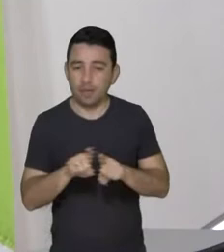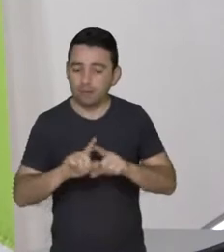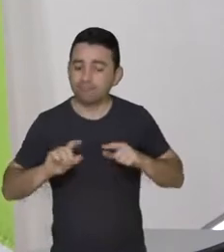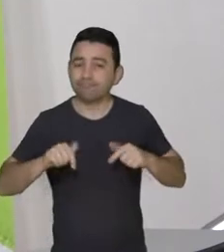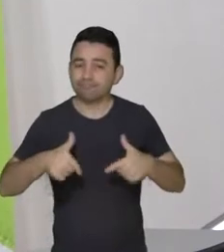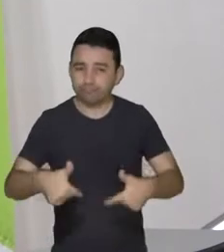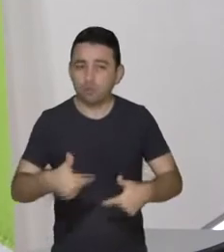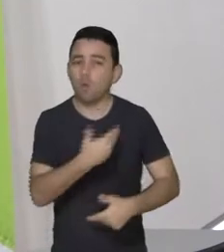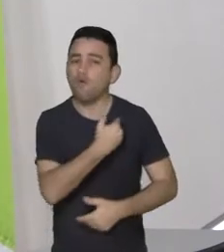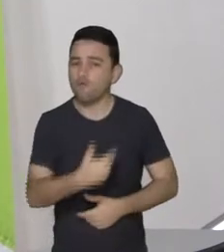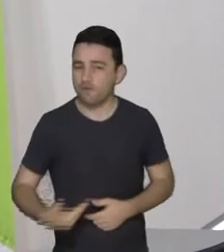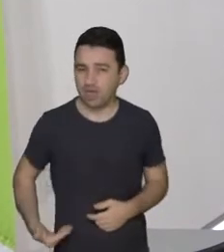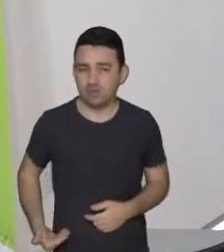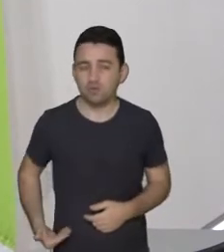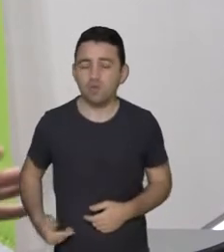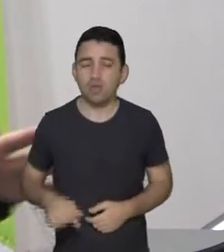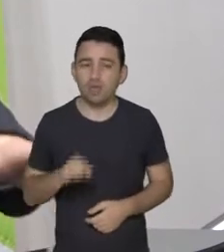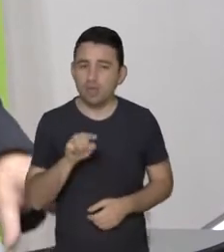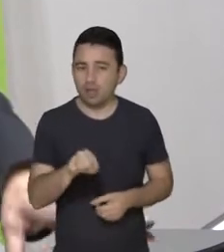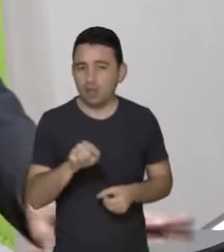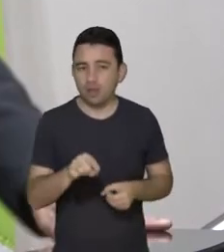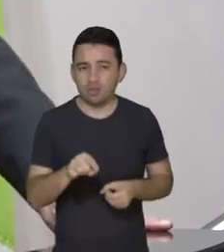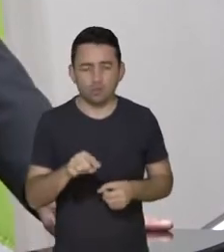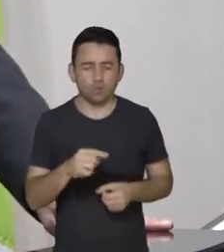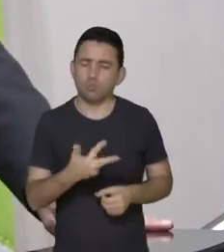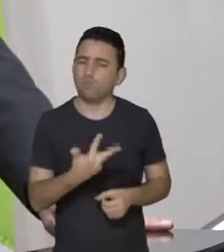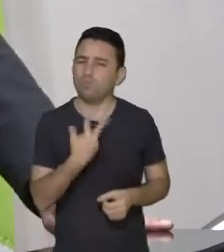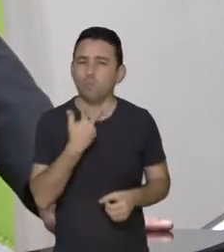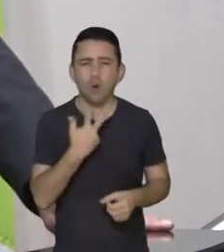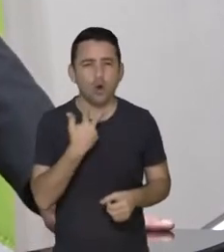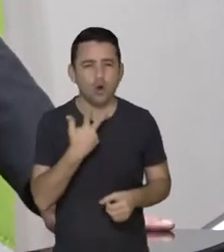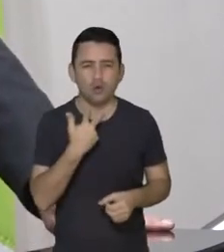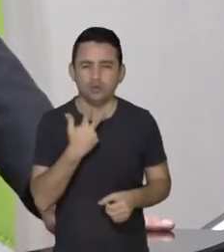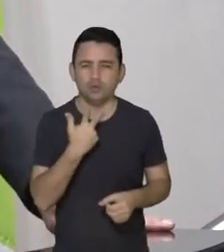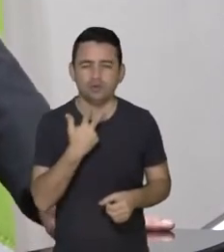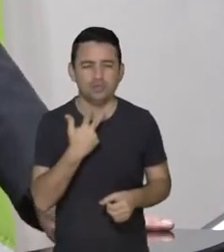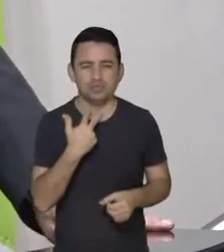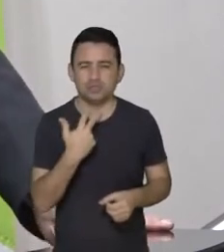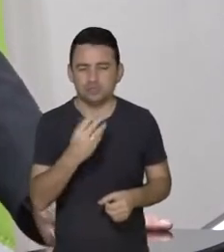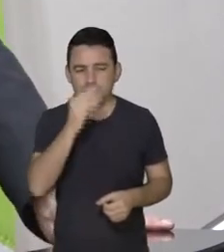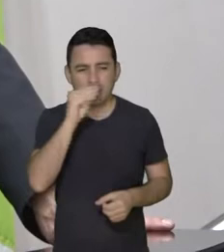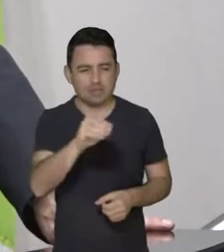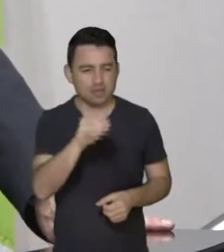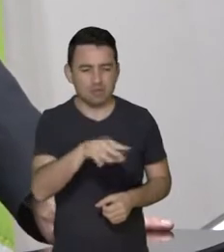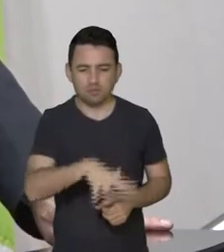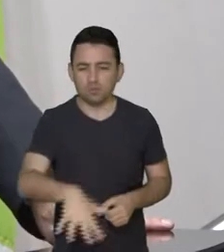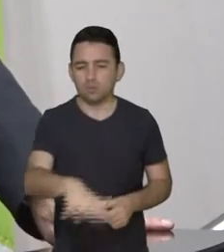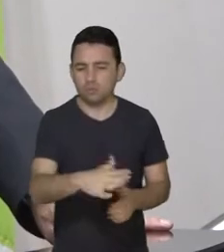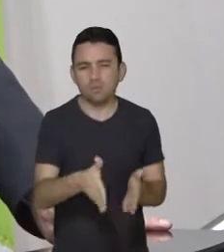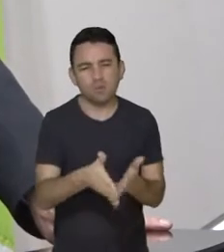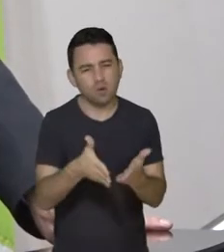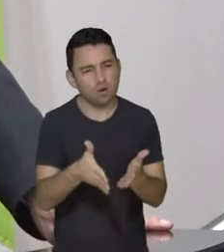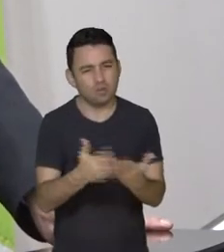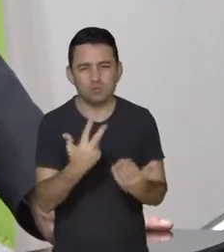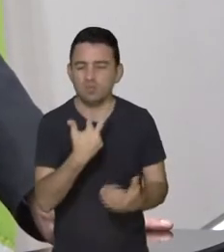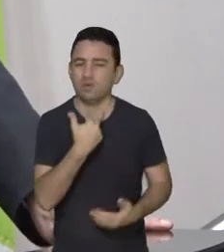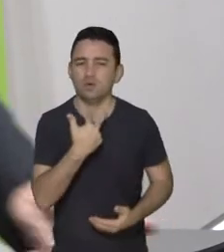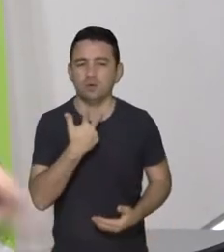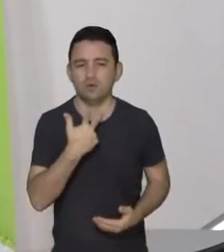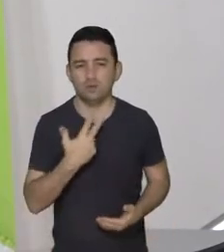que não pode voltar as costas para os que menos tem para os que mais precisam